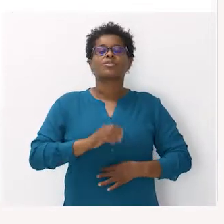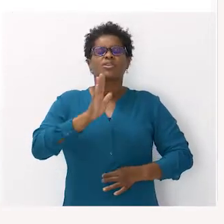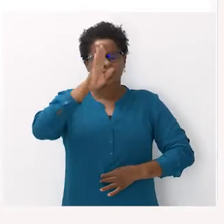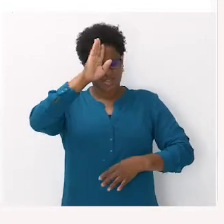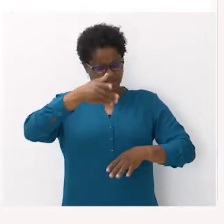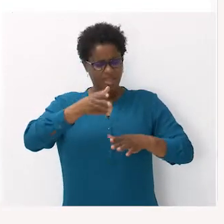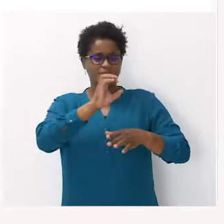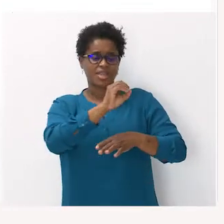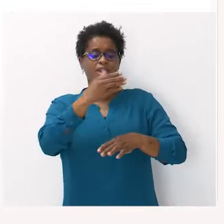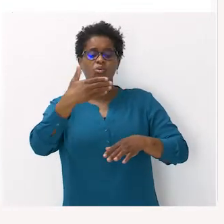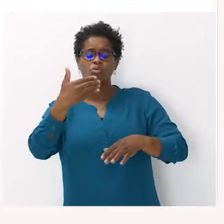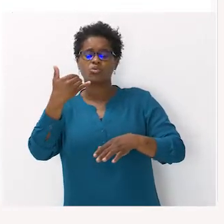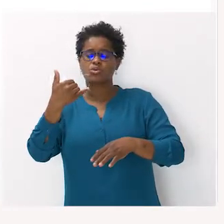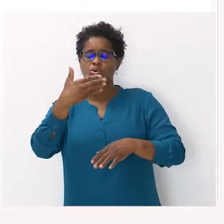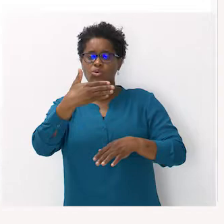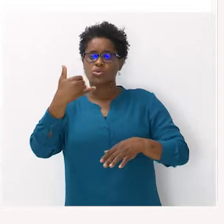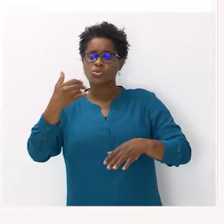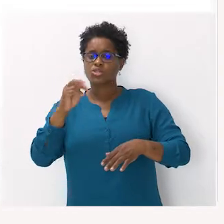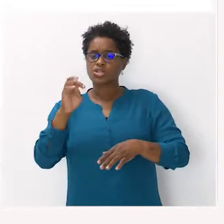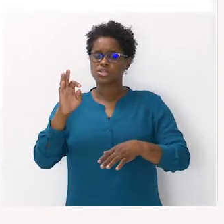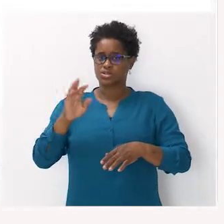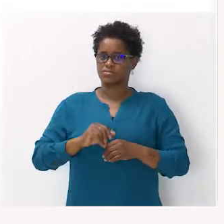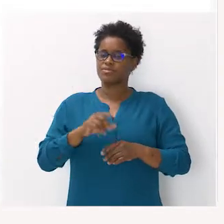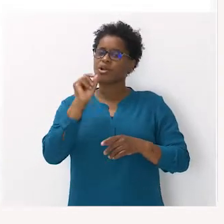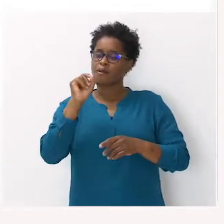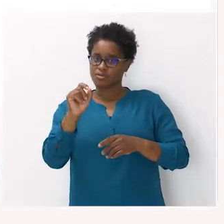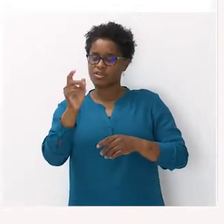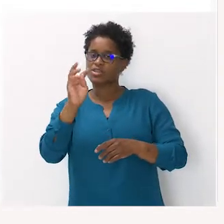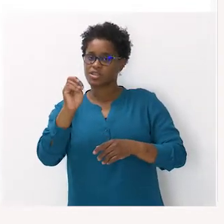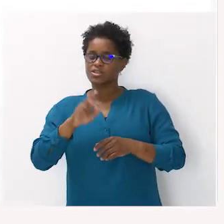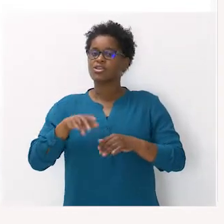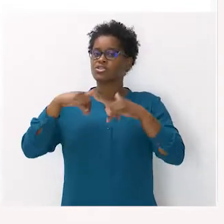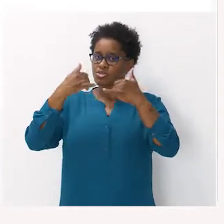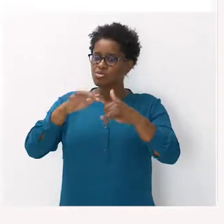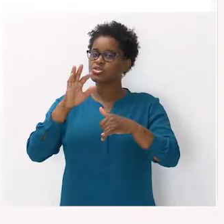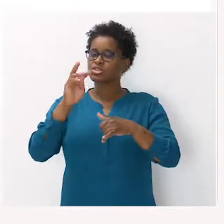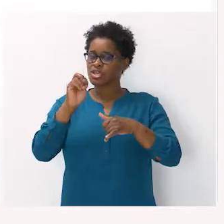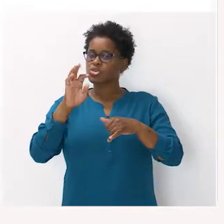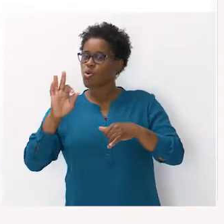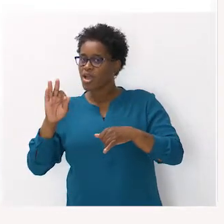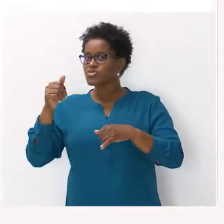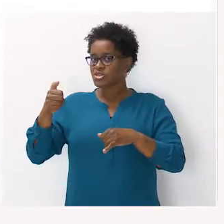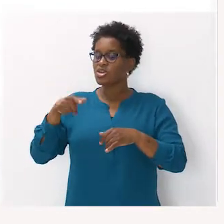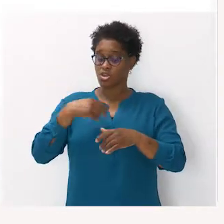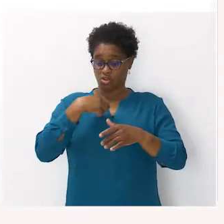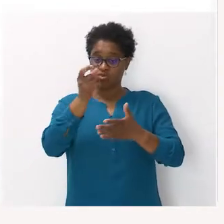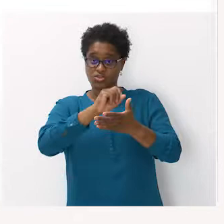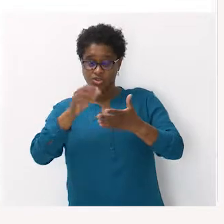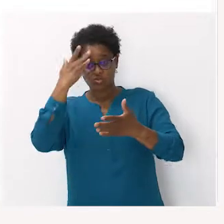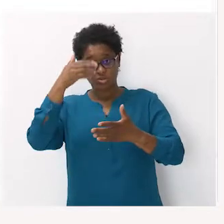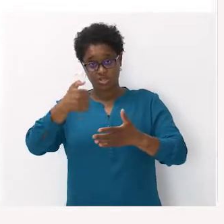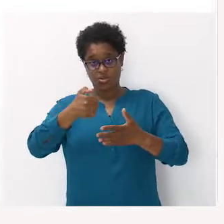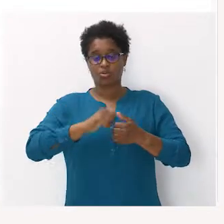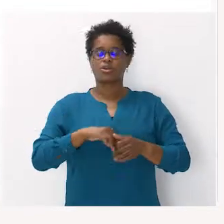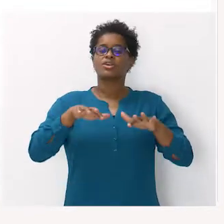Então, já sabem, 0, 1, 2, 3. Então, marco 3. Depois, 3, 4, 5. Eu marco o número